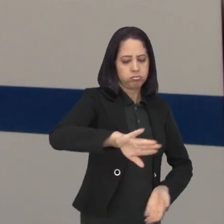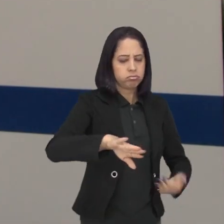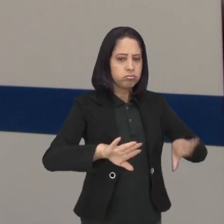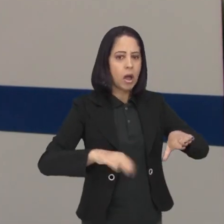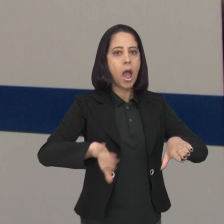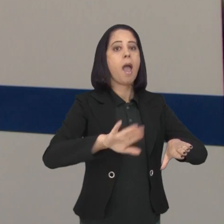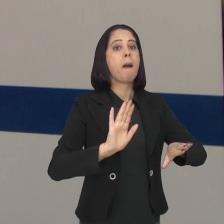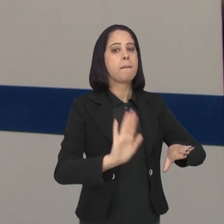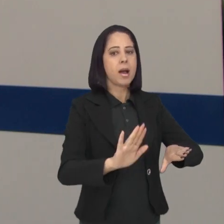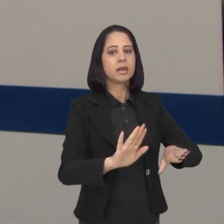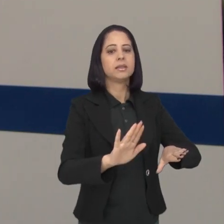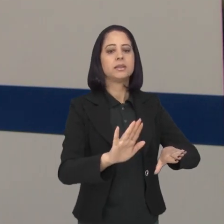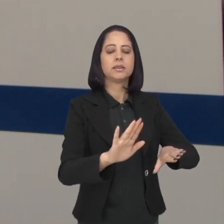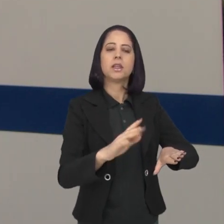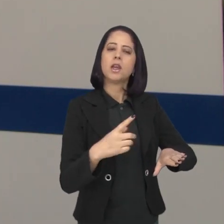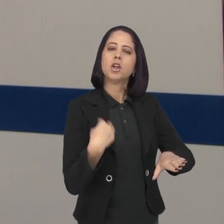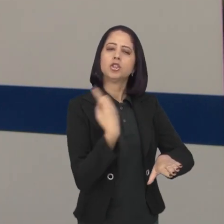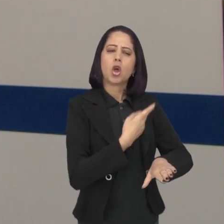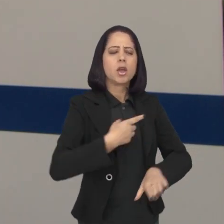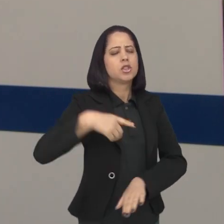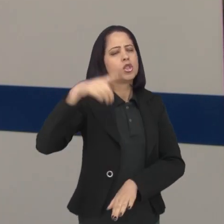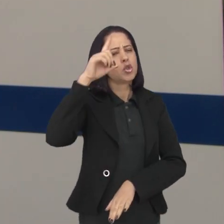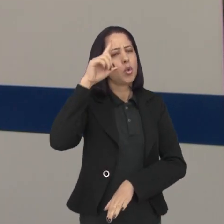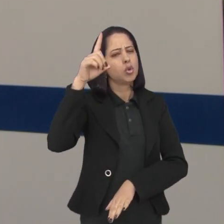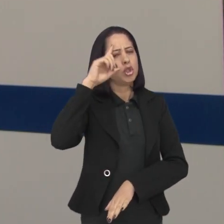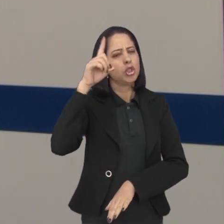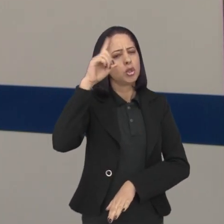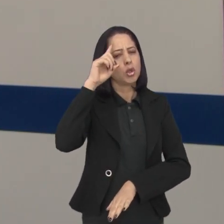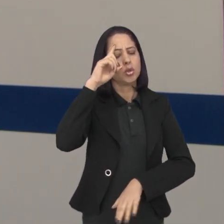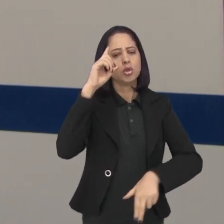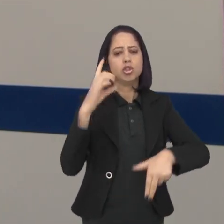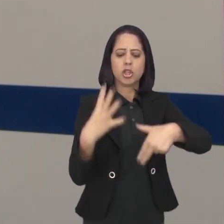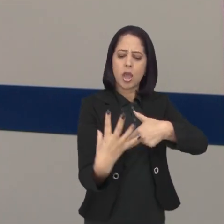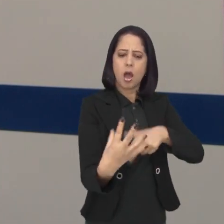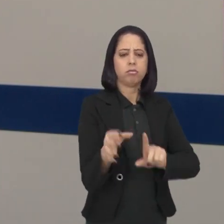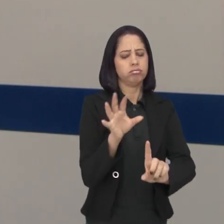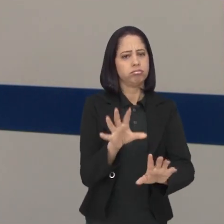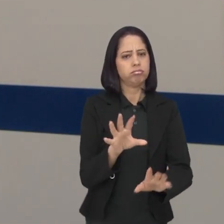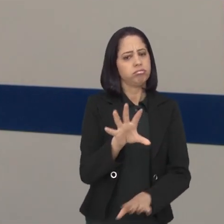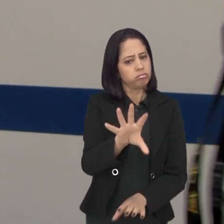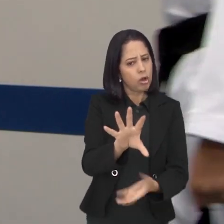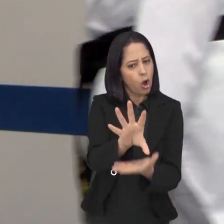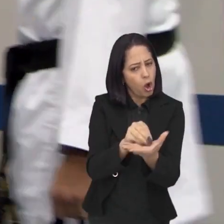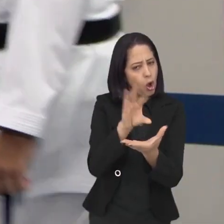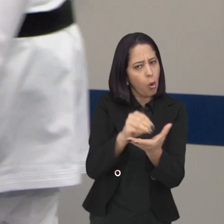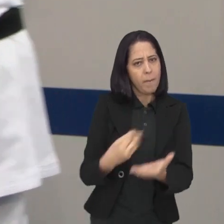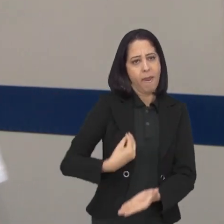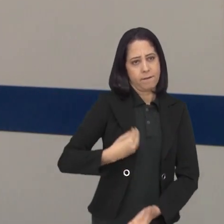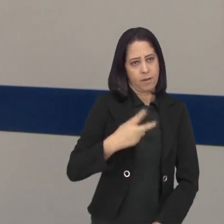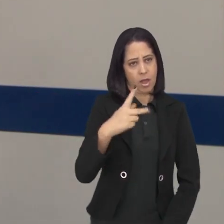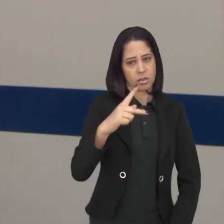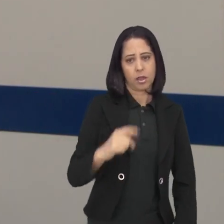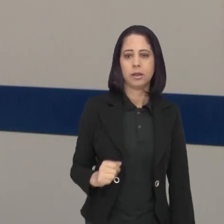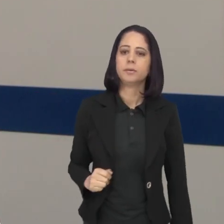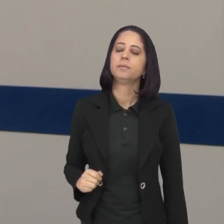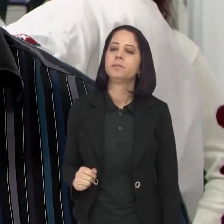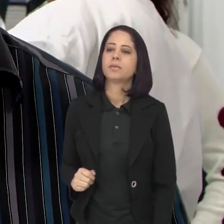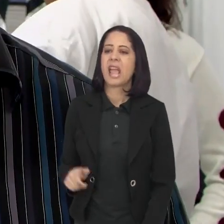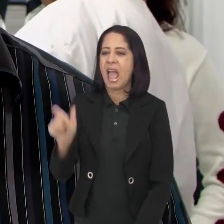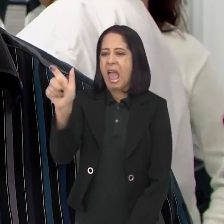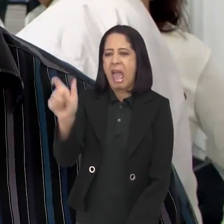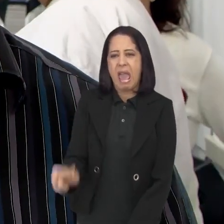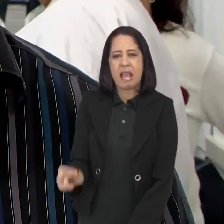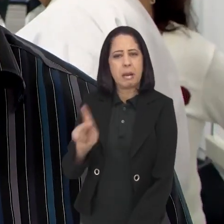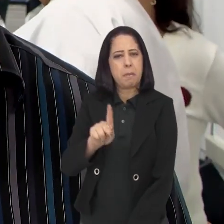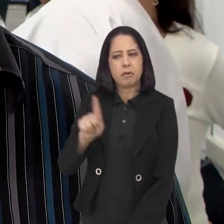mas me ensinou mais do que isso. E é o que a gente tem buscado todo dia, seguir esse exemplo, seguir esse modelo e ensinar a outros. Sim,